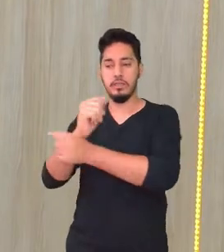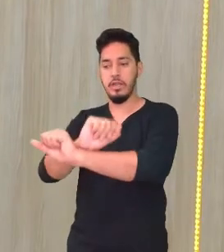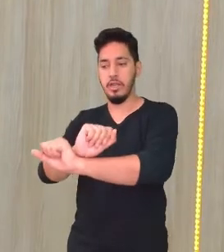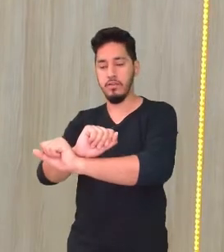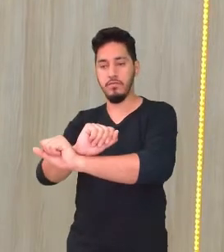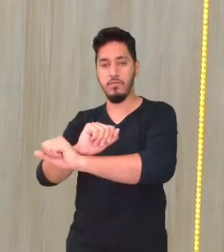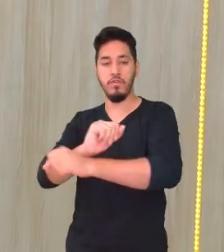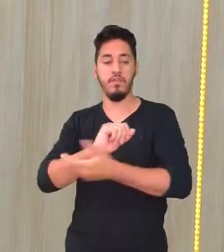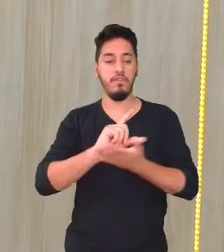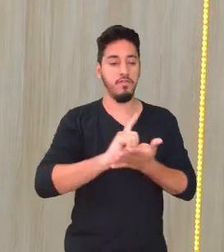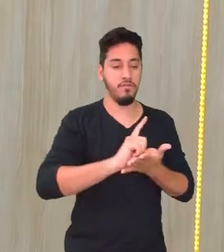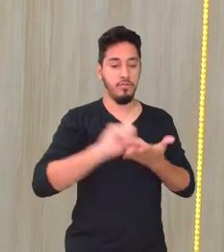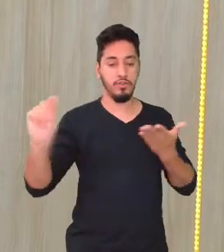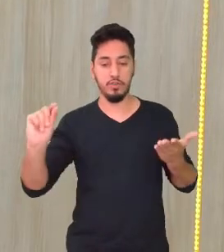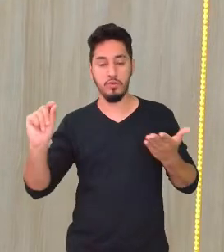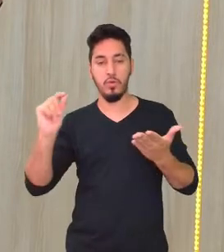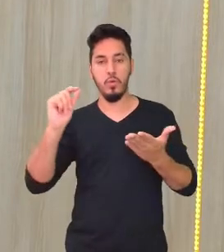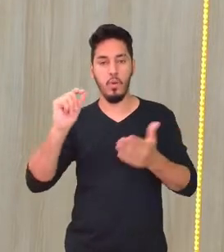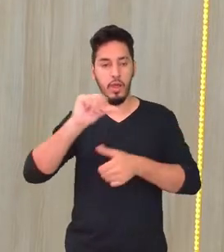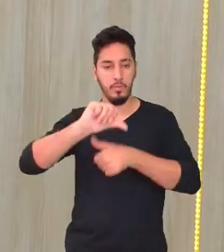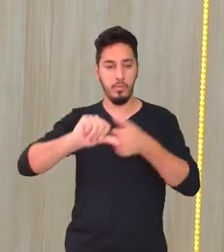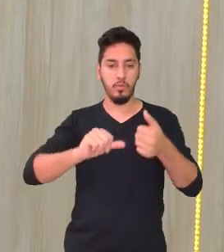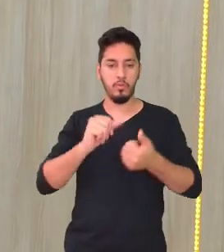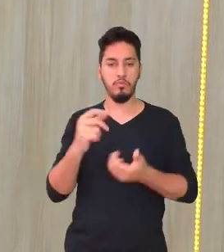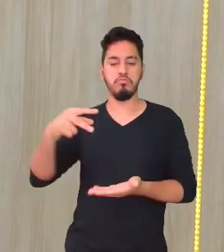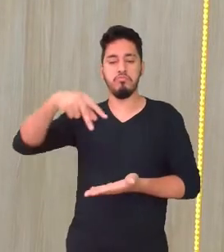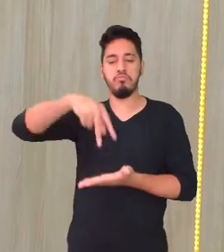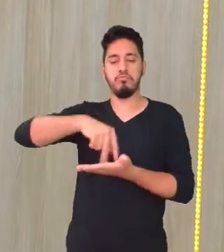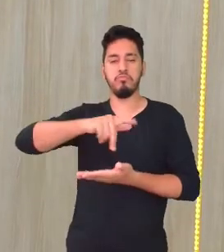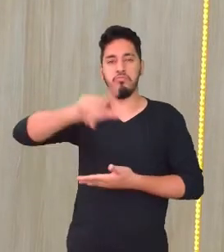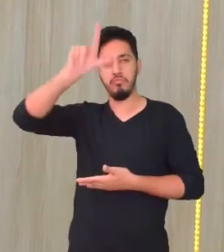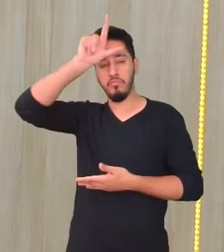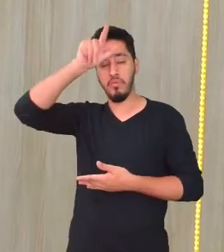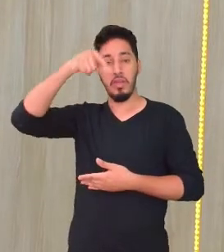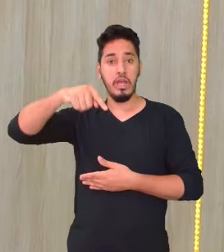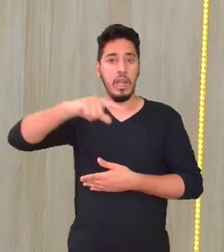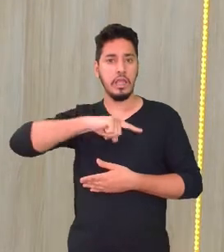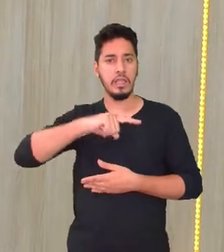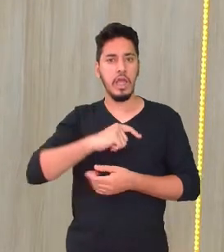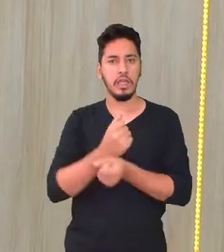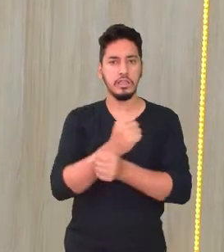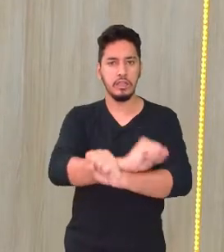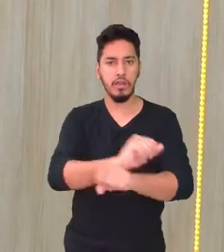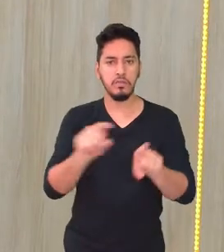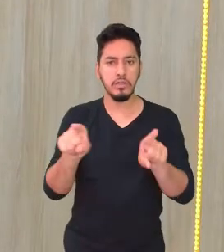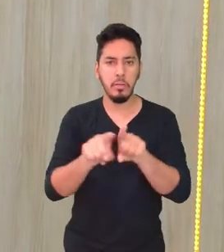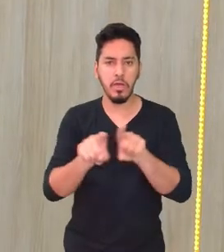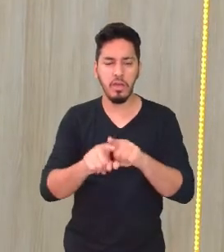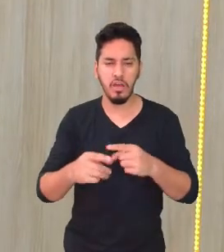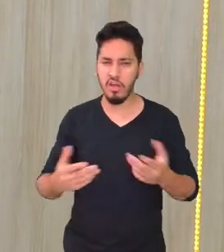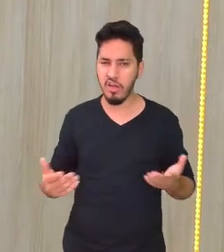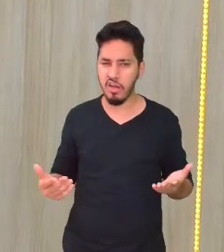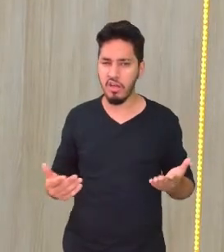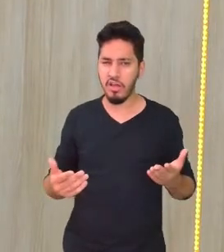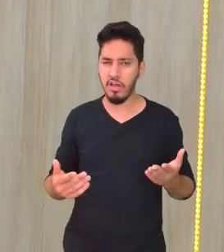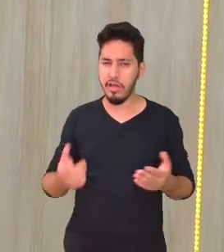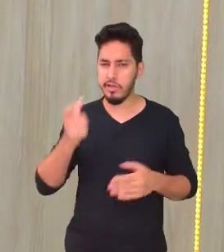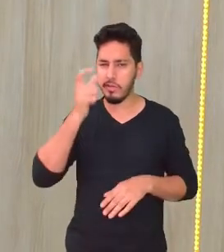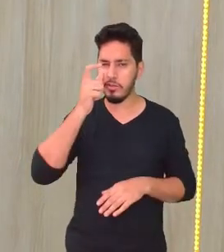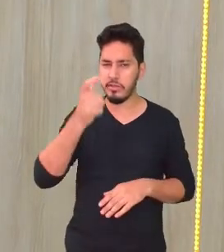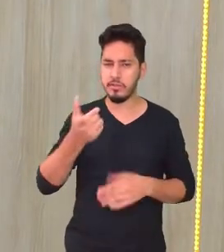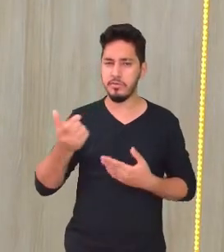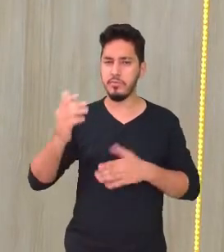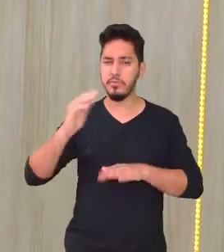que fugiu, assumiu o quilombo de Palmares, mas que ele mesmo tinha escravo, vem com a intenção